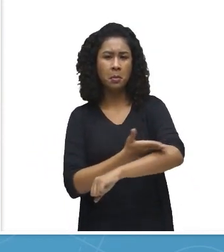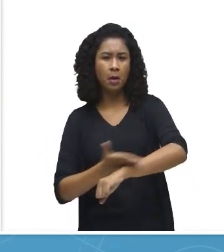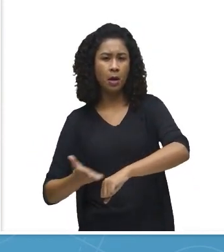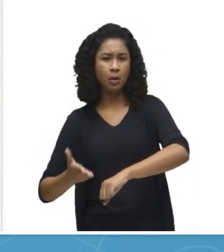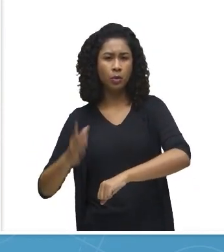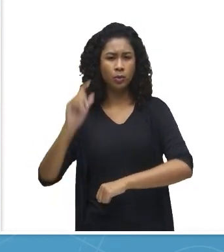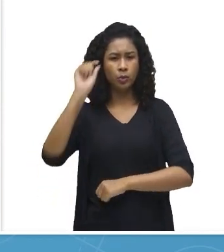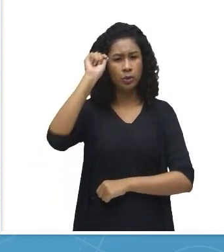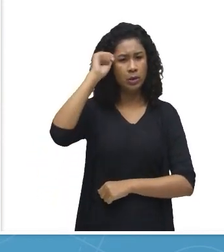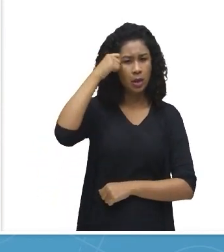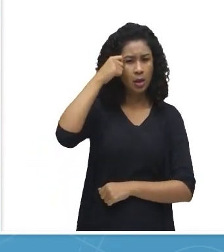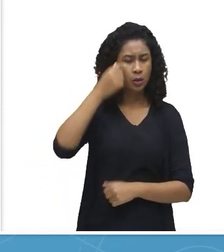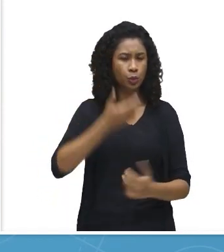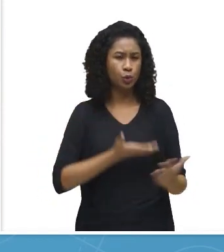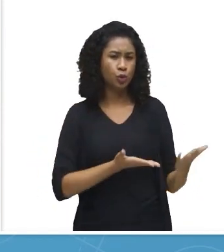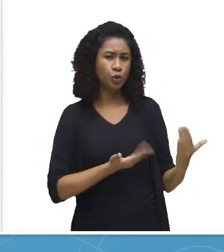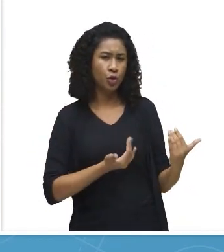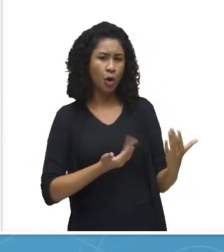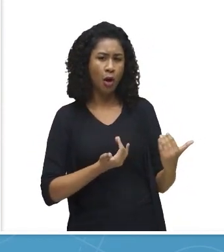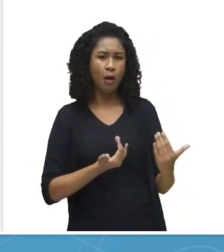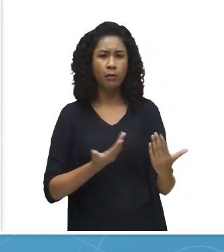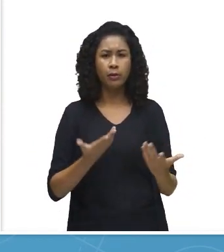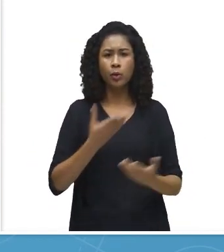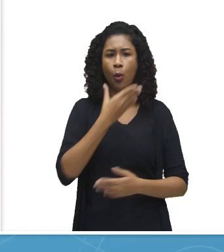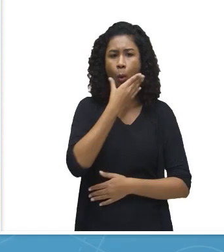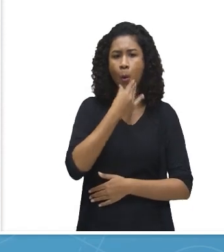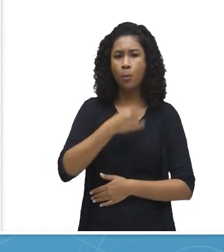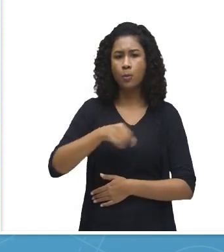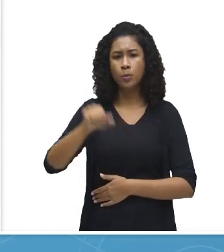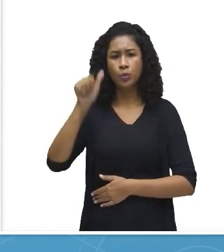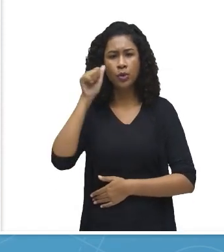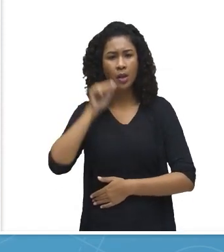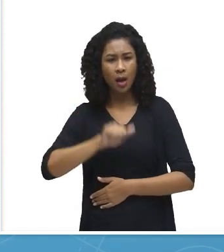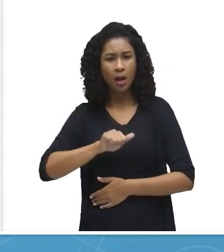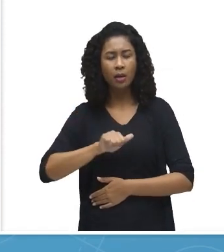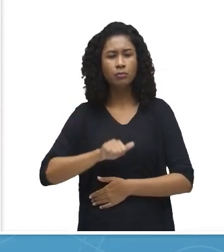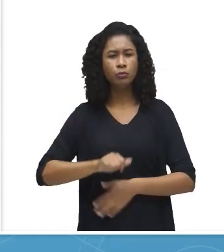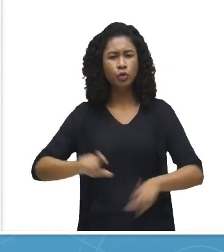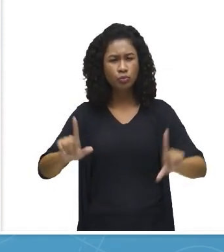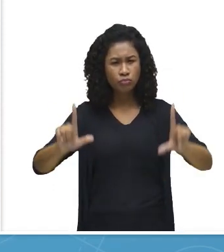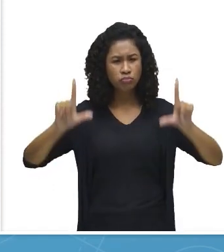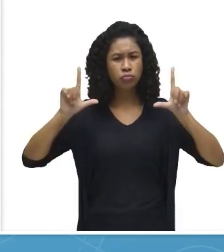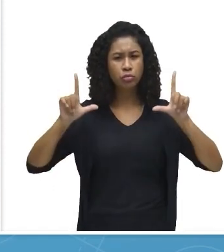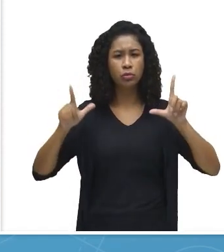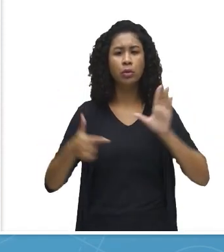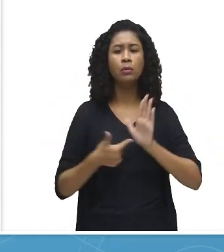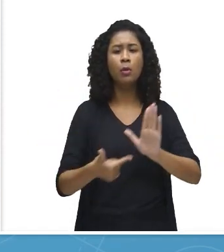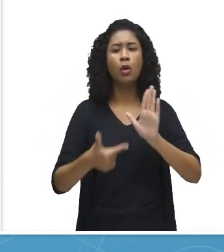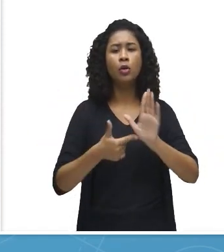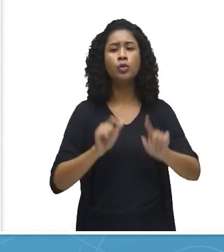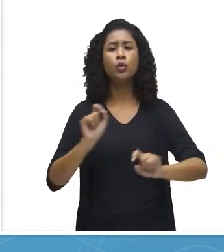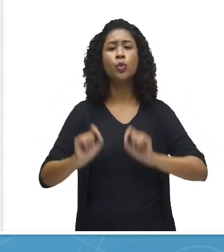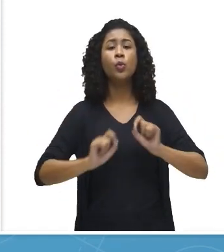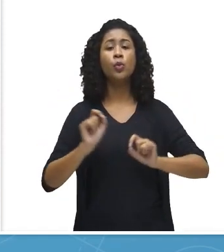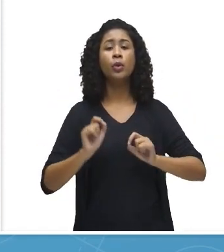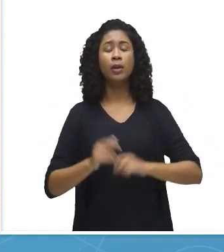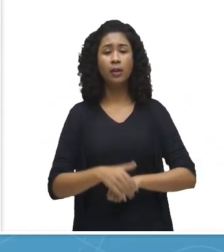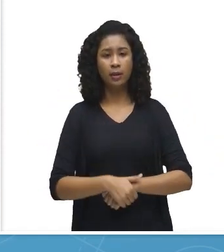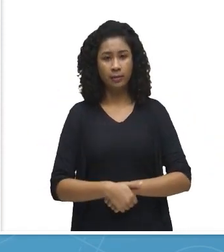mulheres, homens, jovens, né? E esses rostos, eles de certa forma vão ser, na